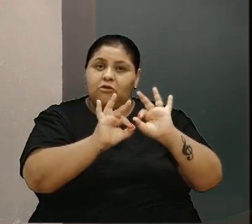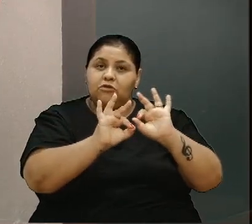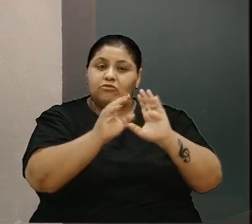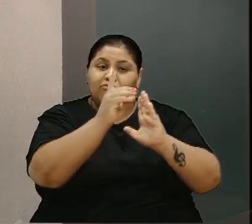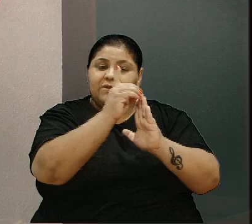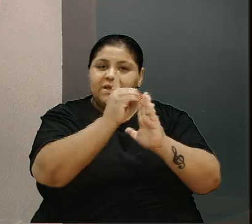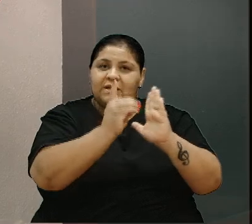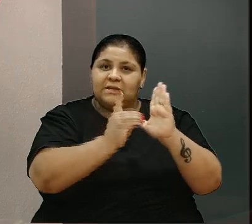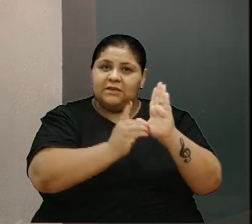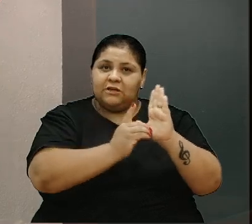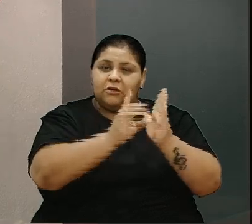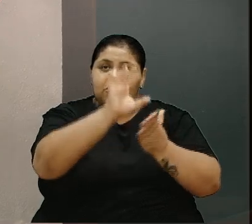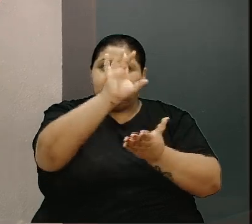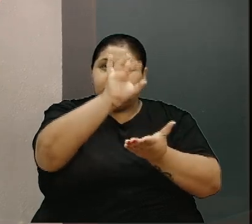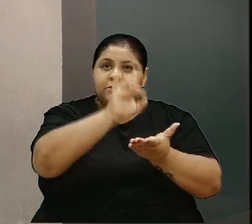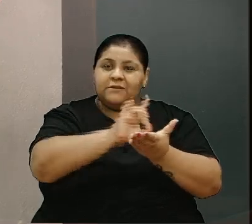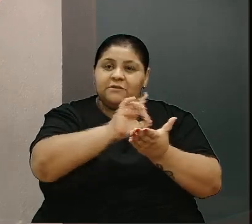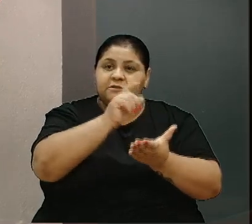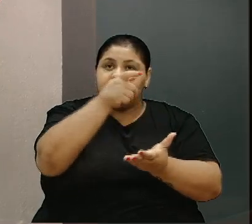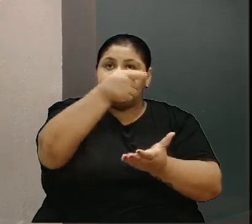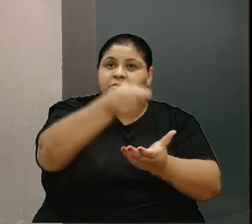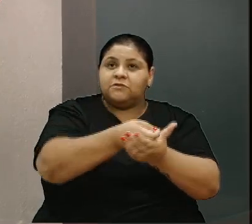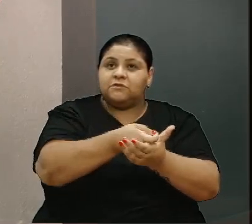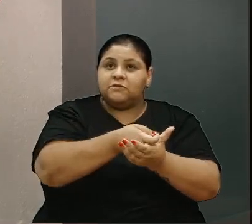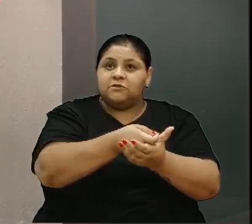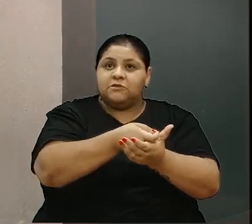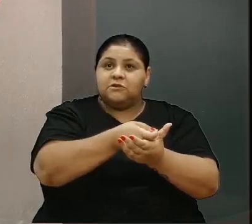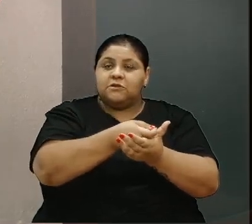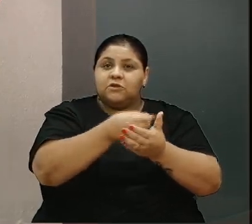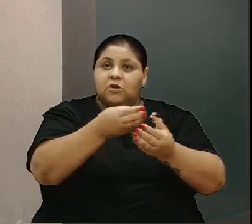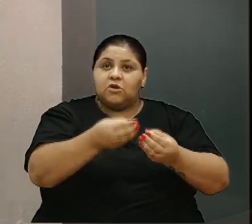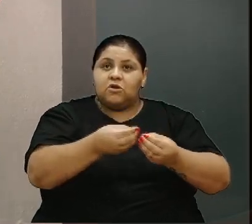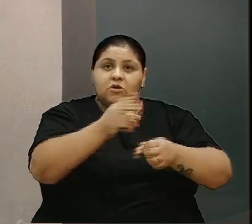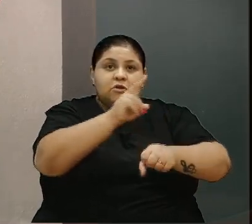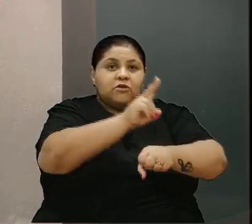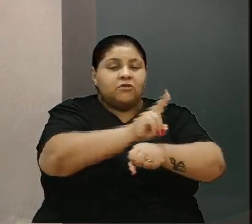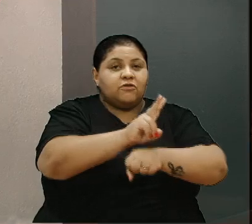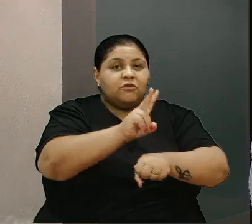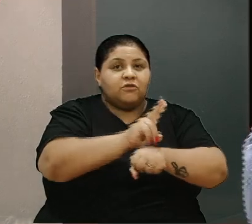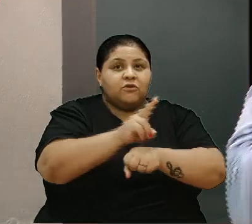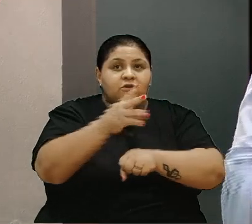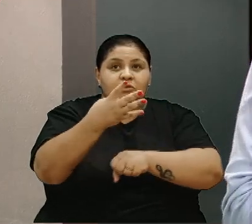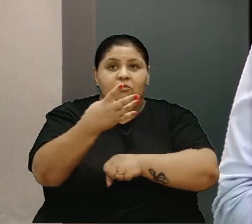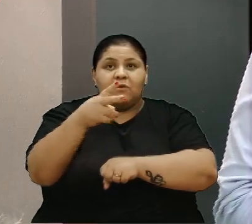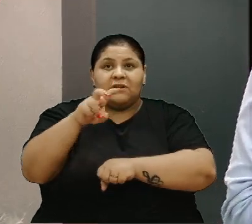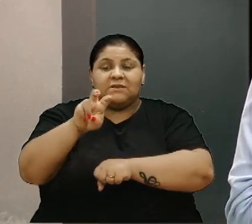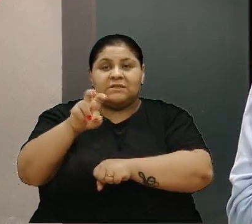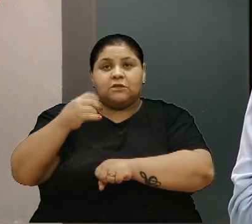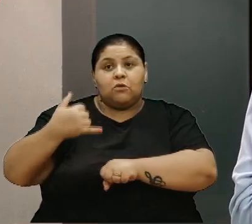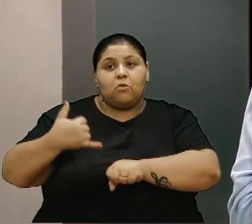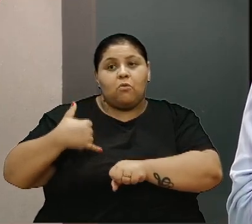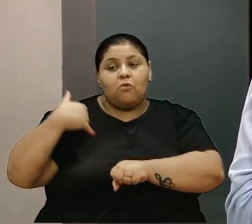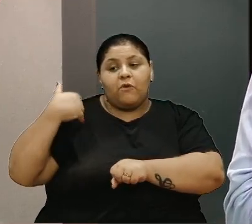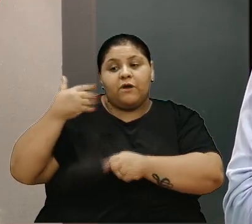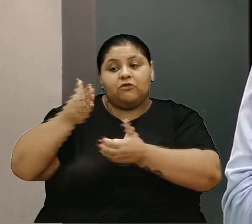decreto estabelecendo a obrigatoriedade da oferta de vaga de 4 e 5 anos de meio turno.